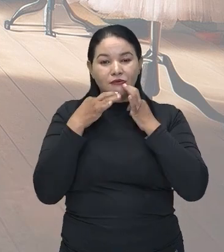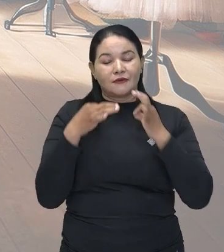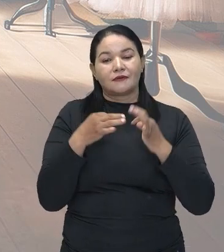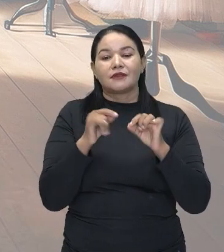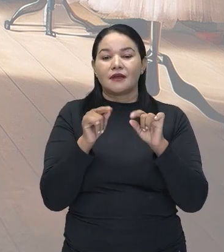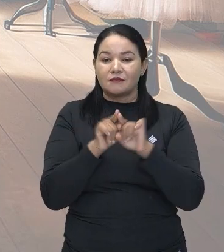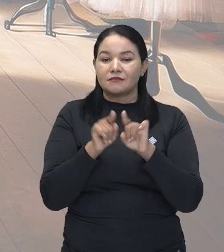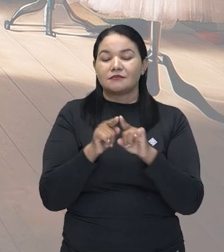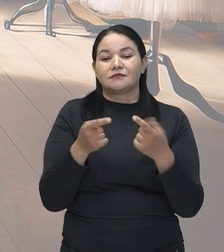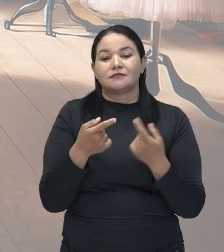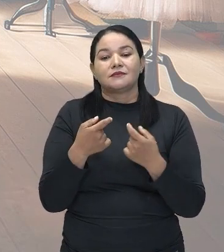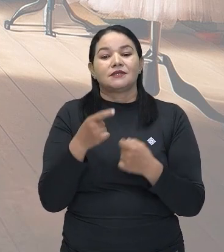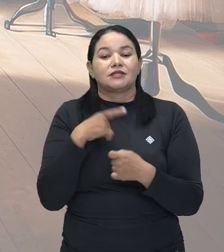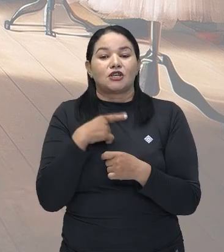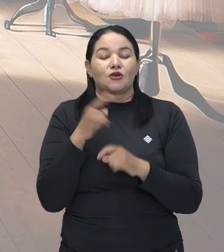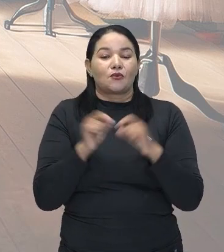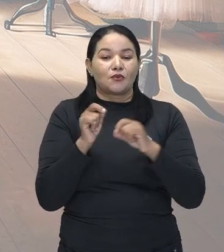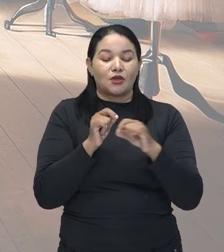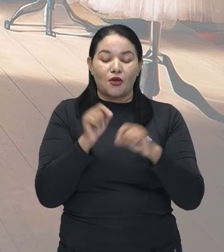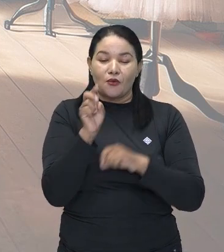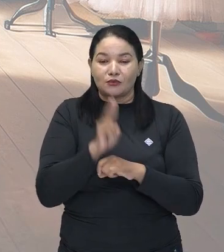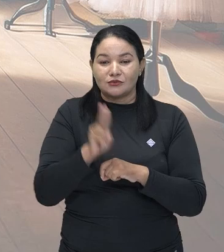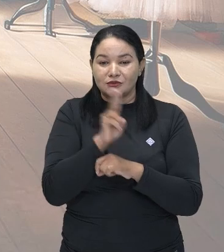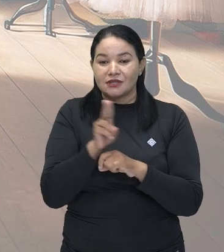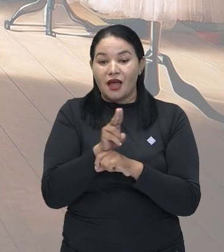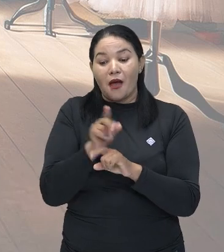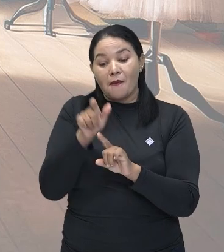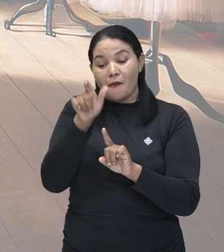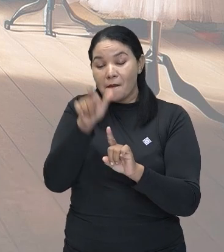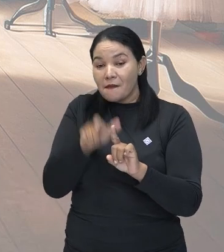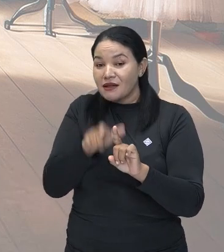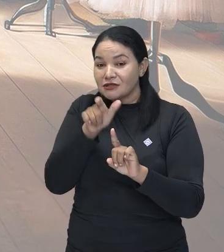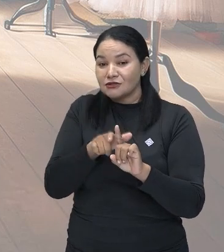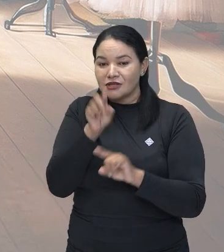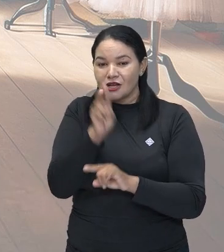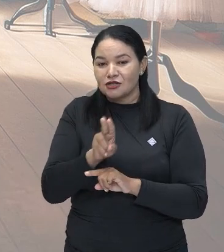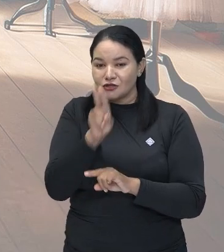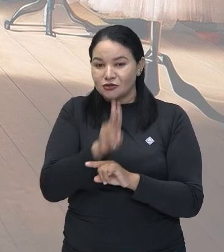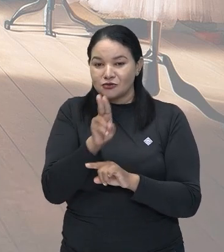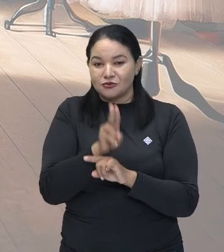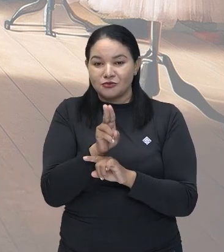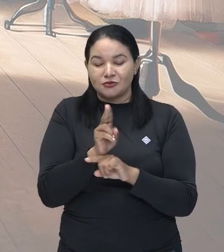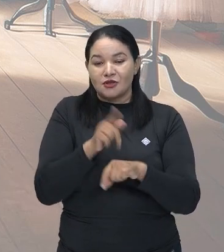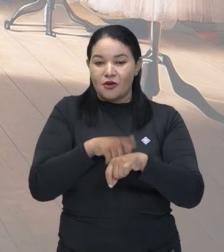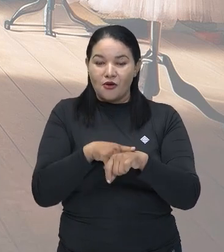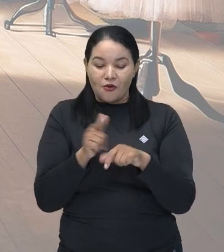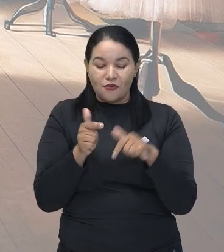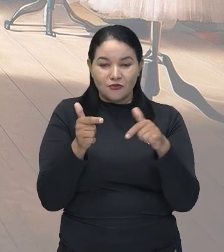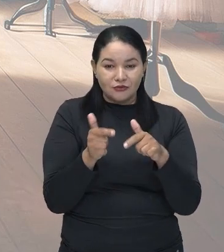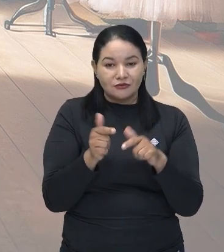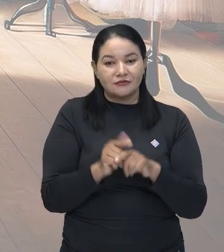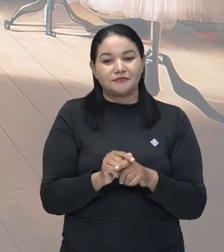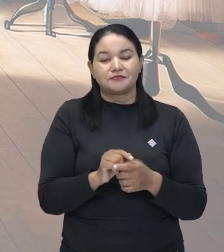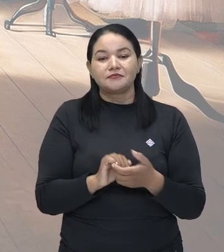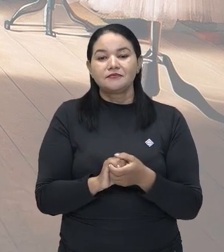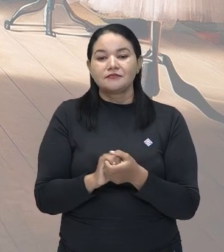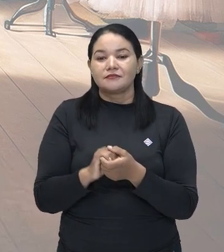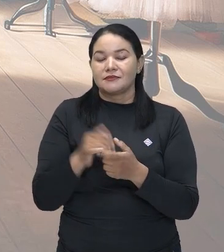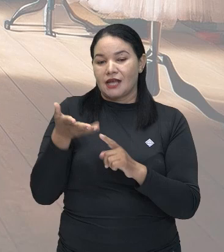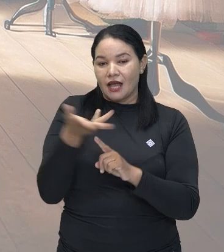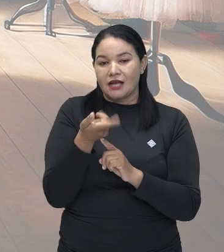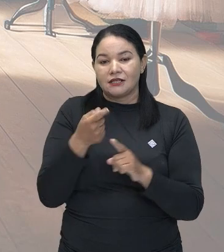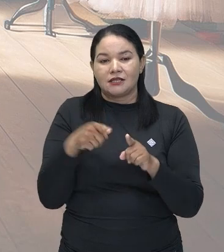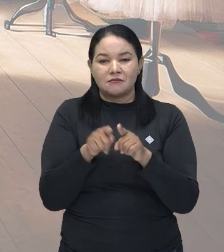um traje usado por um personagem em uma produção artística. Então, o traje que aquele personagem